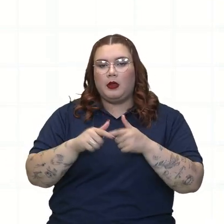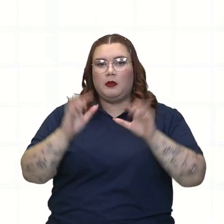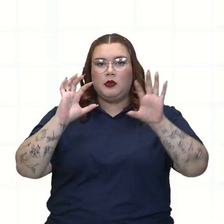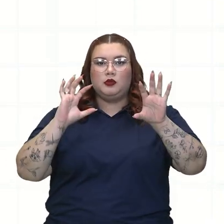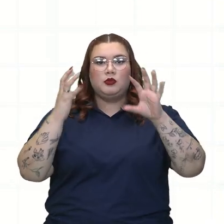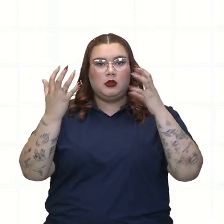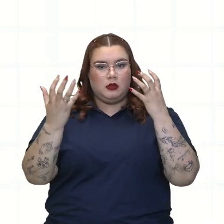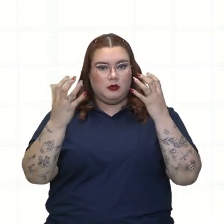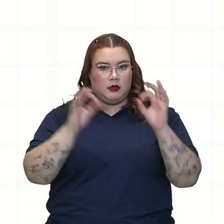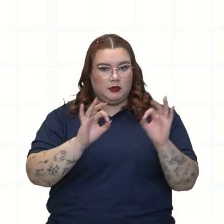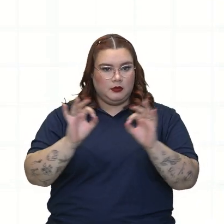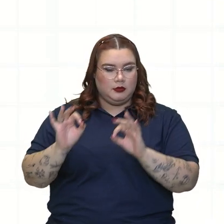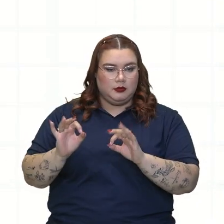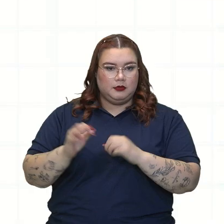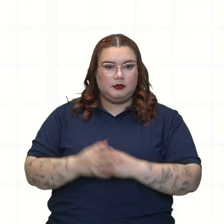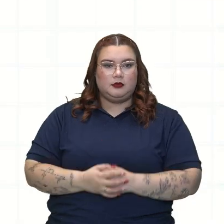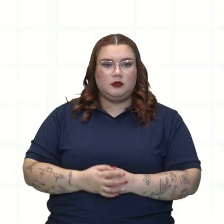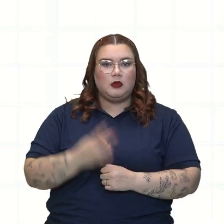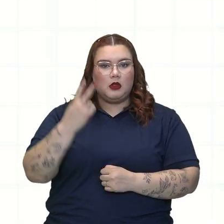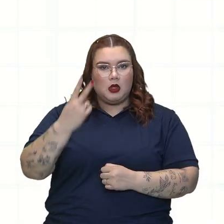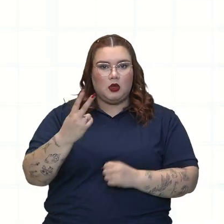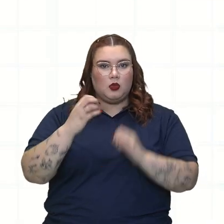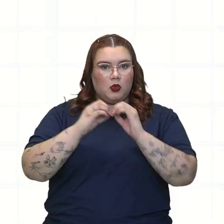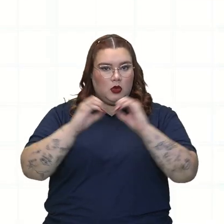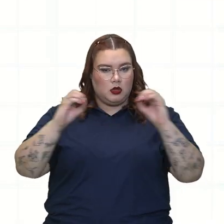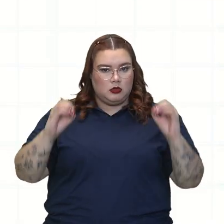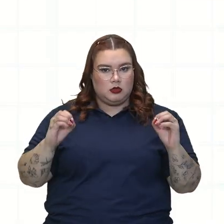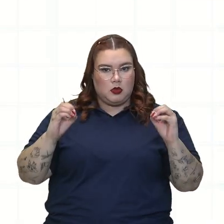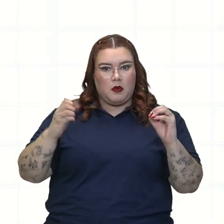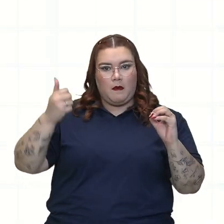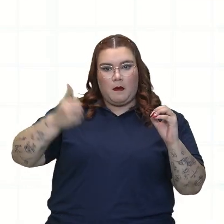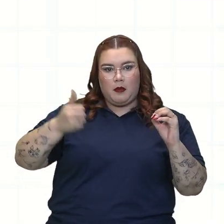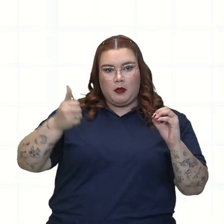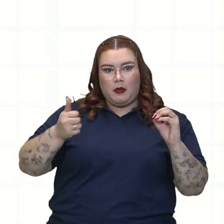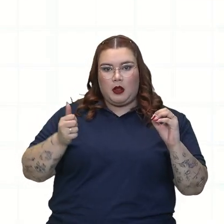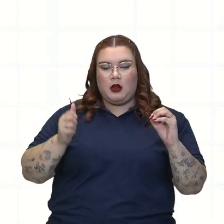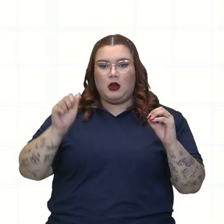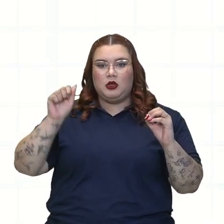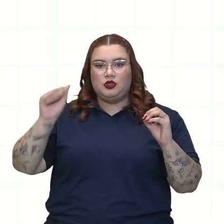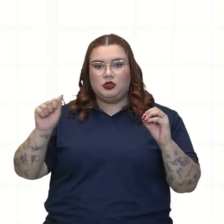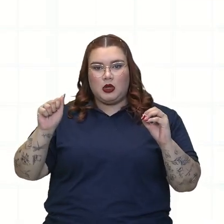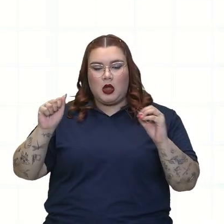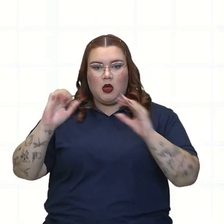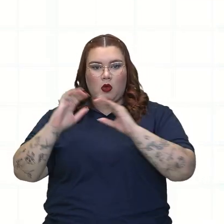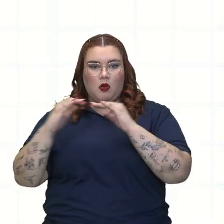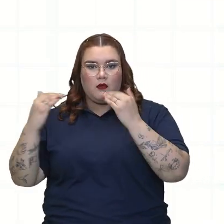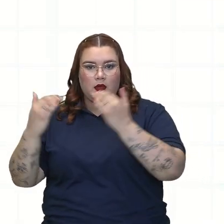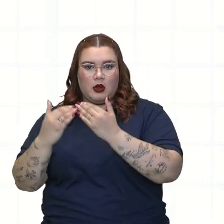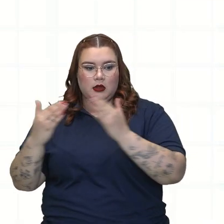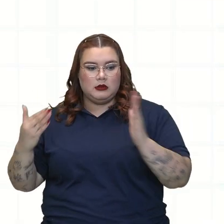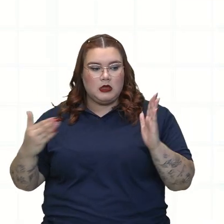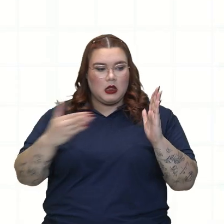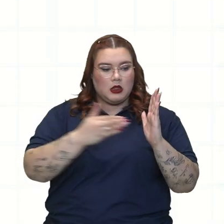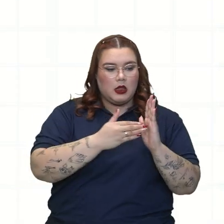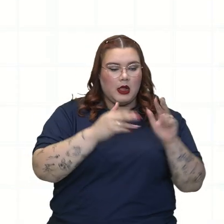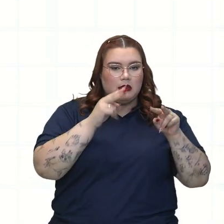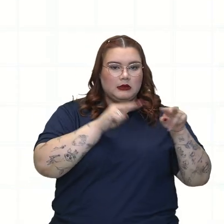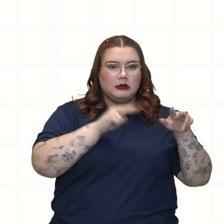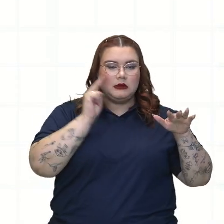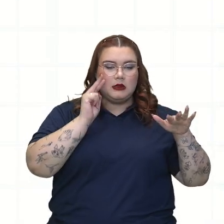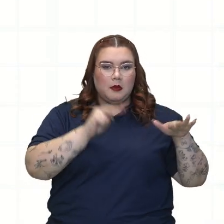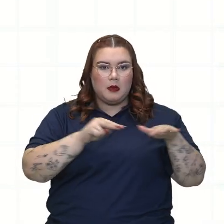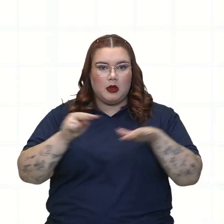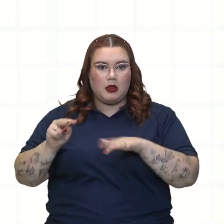tenho duas orações, né? A conferência começa na próxima semana.